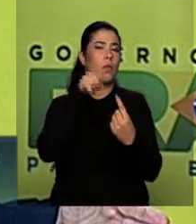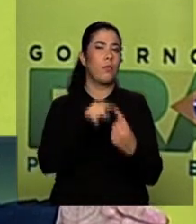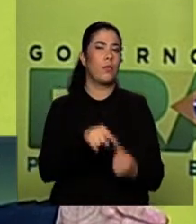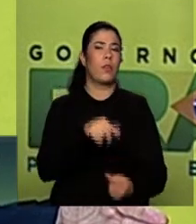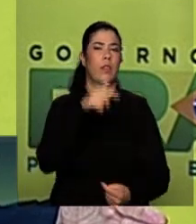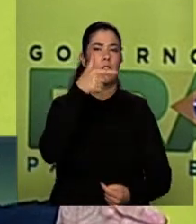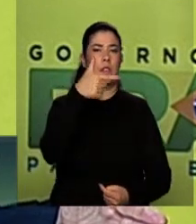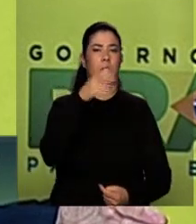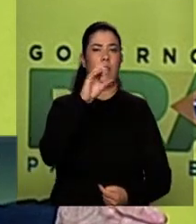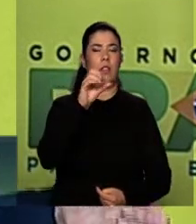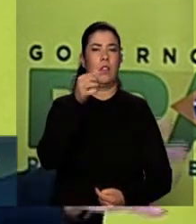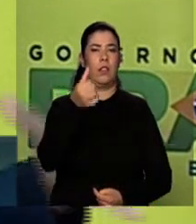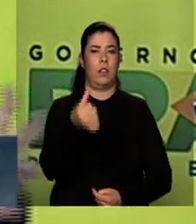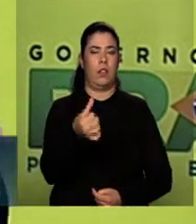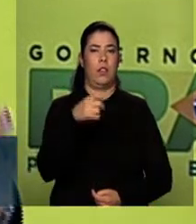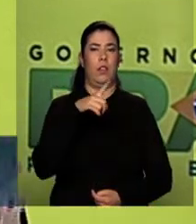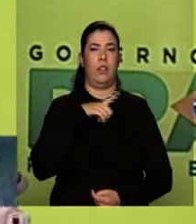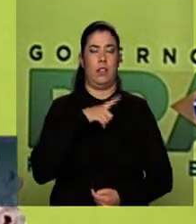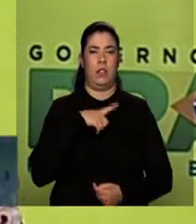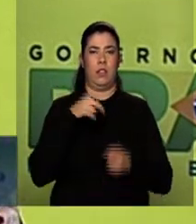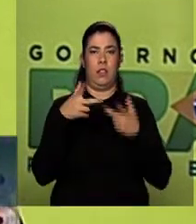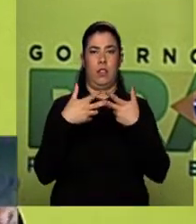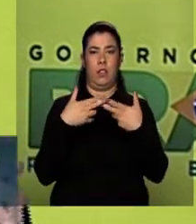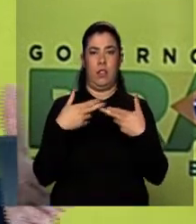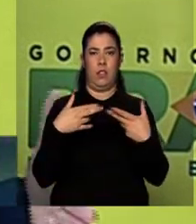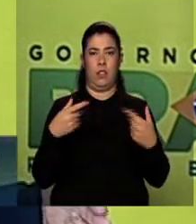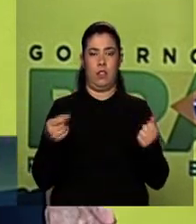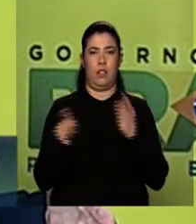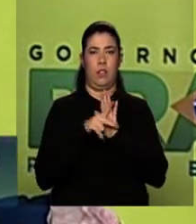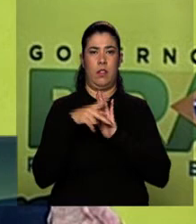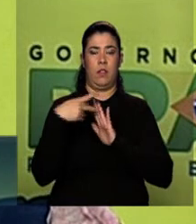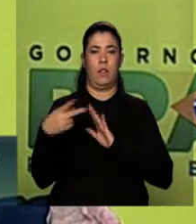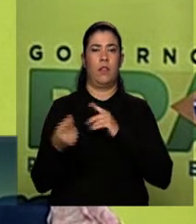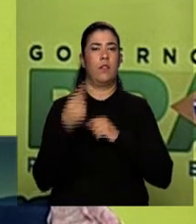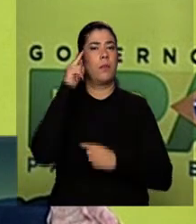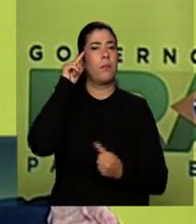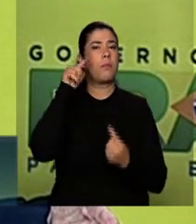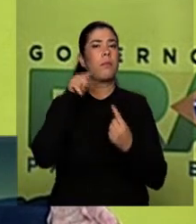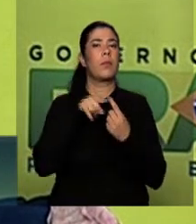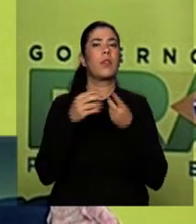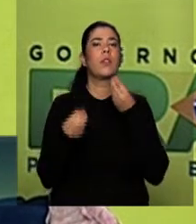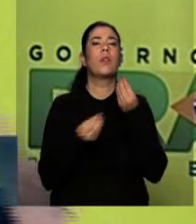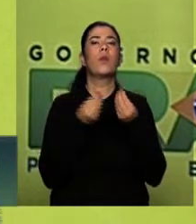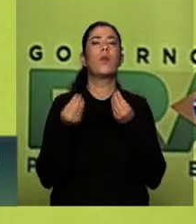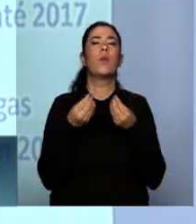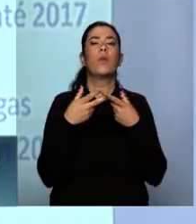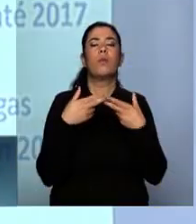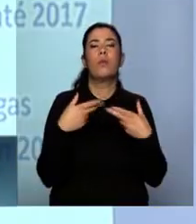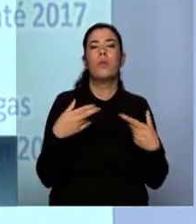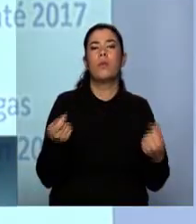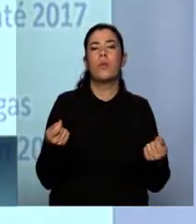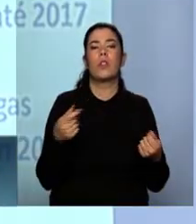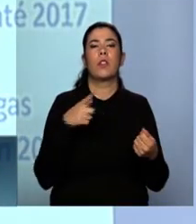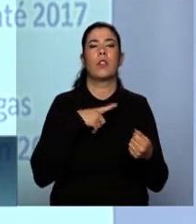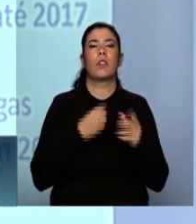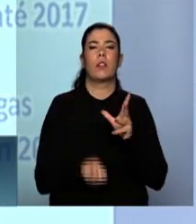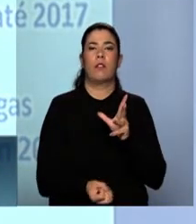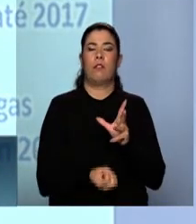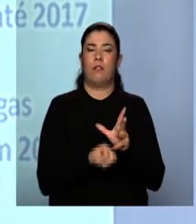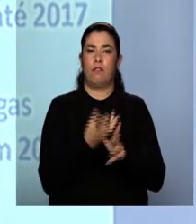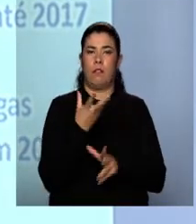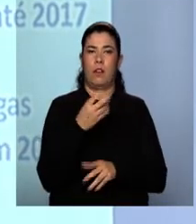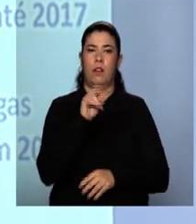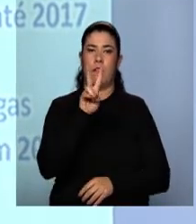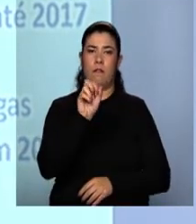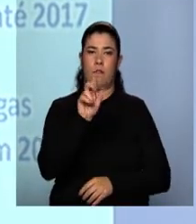ser pensada, para ela ter esse caráter estruturante, ela tem que ser pensada com metas intermediárias, para que a gente crie essas vagas para